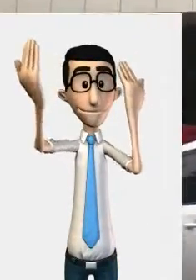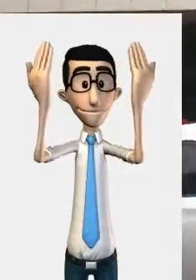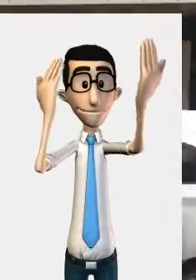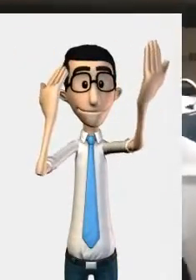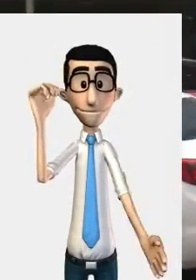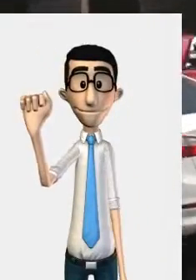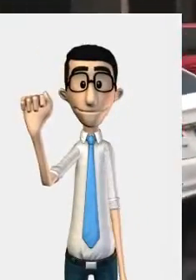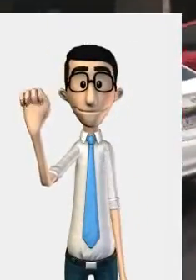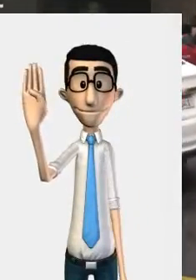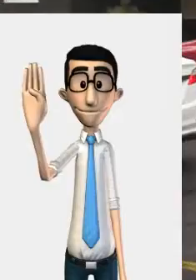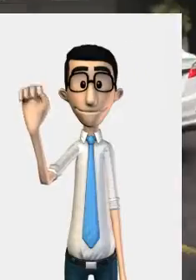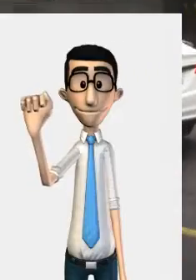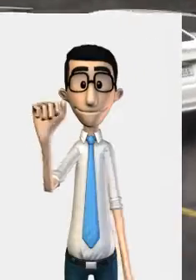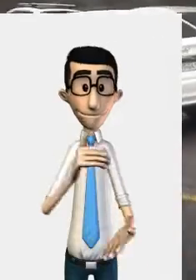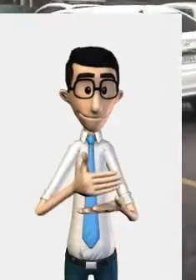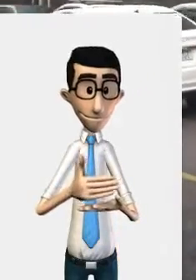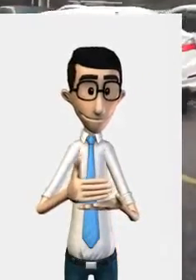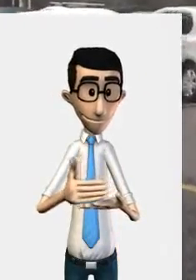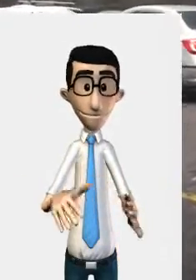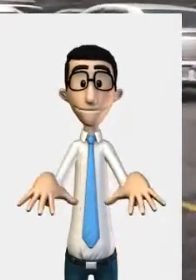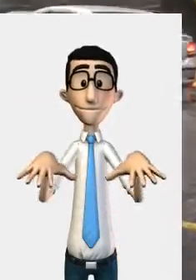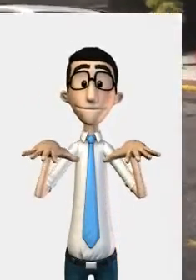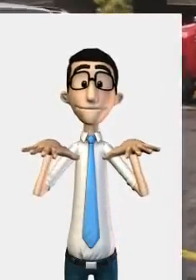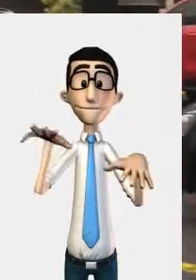do Catete, local histórico da nossa cidade.